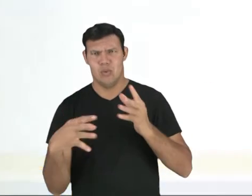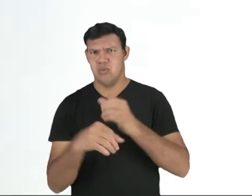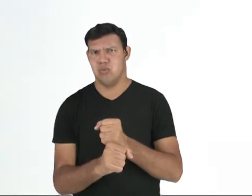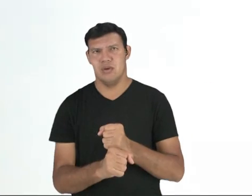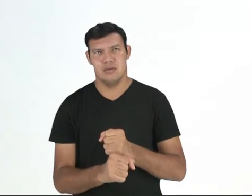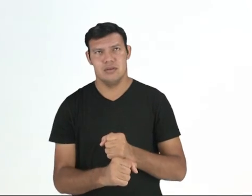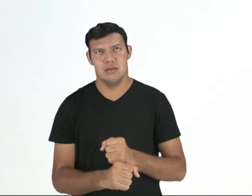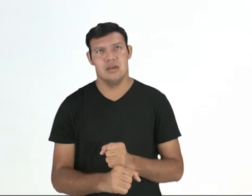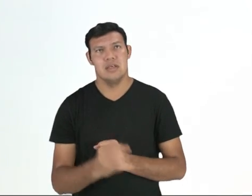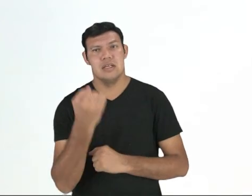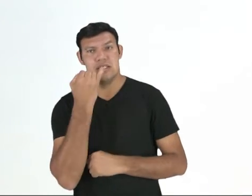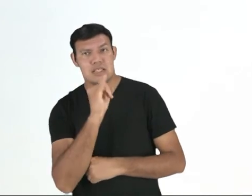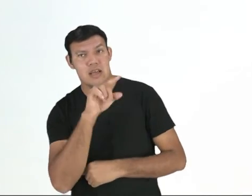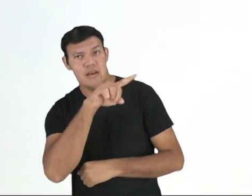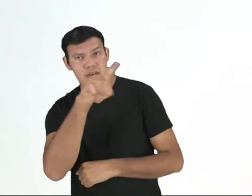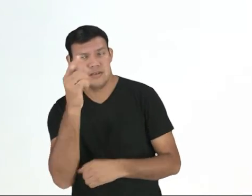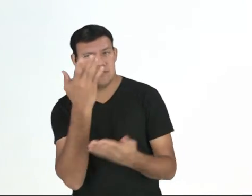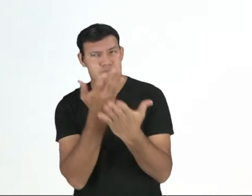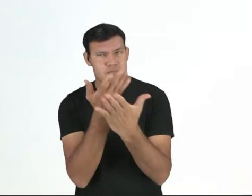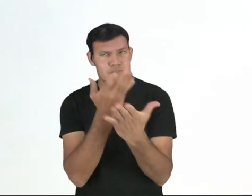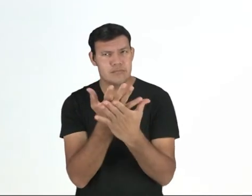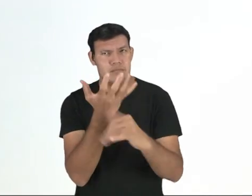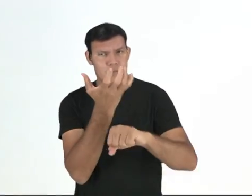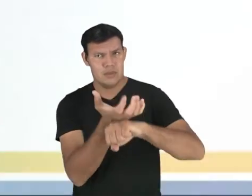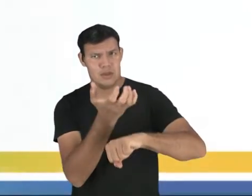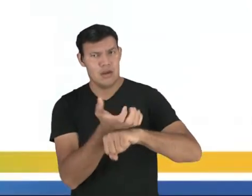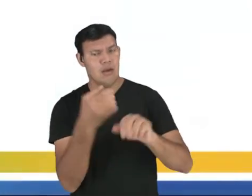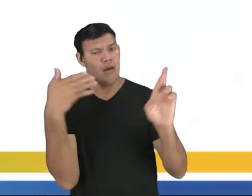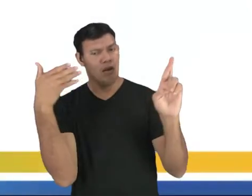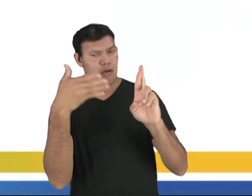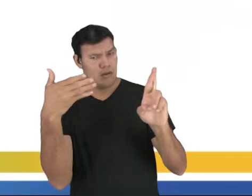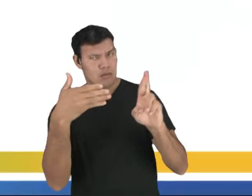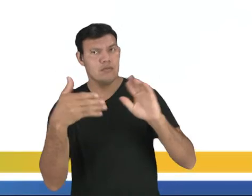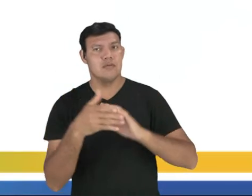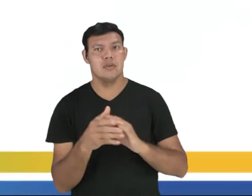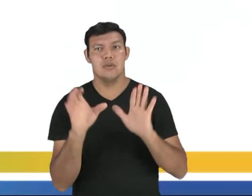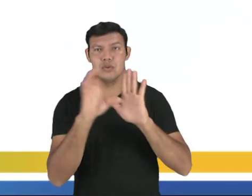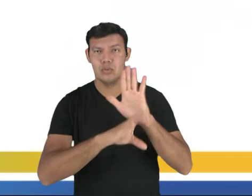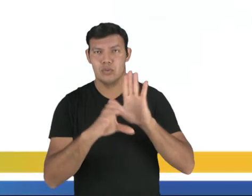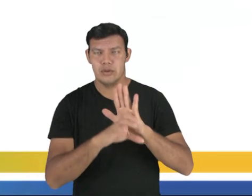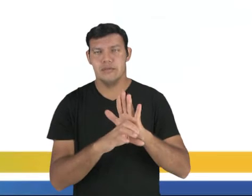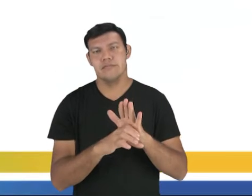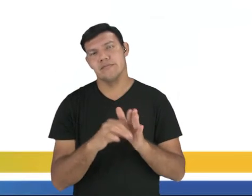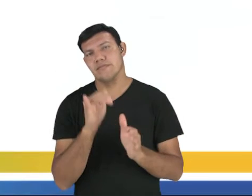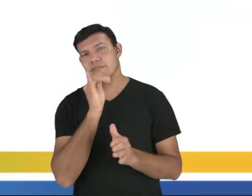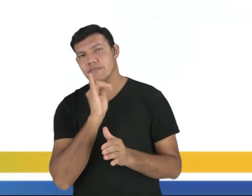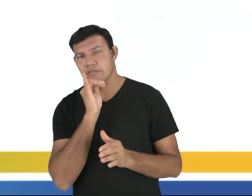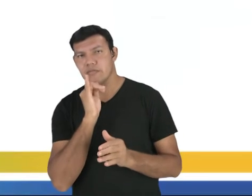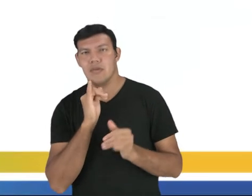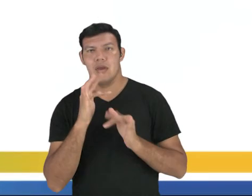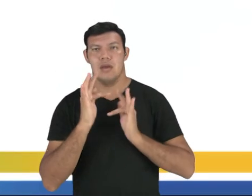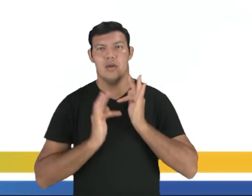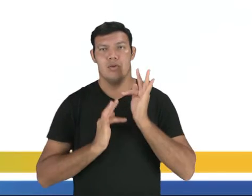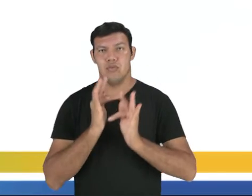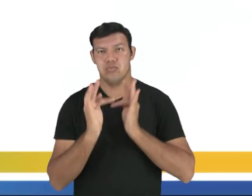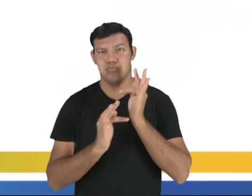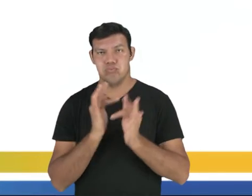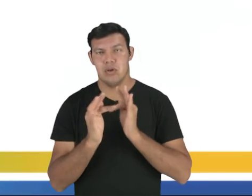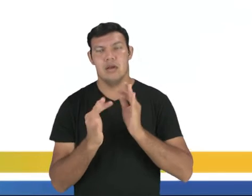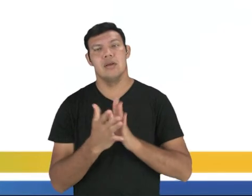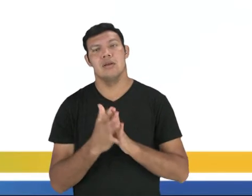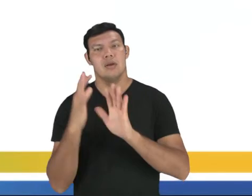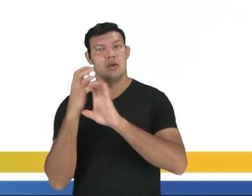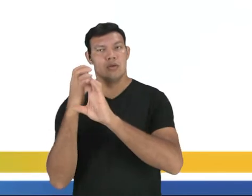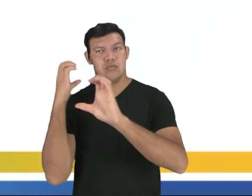conta, a não ser que você vai estudar uma disciplina relacionada a isso, como por exemplo física, né, a própria engenharia, né, precisa